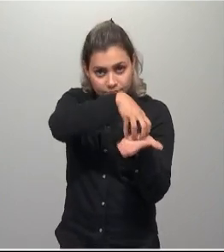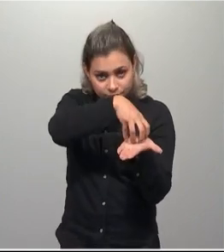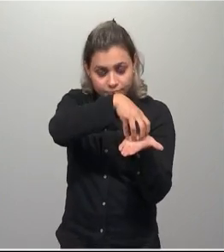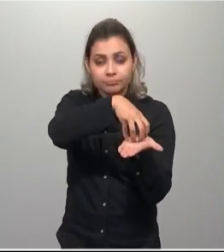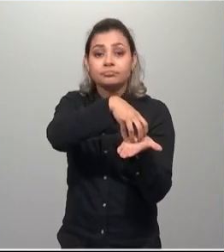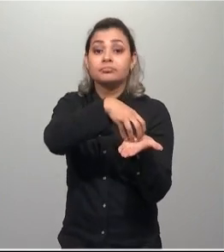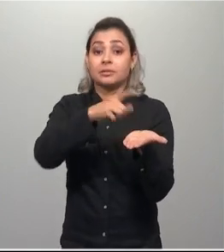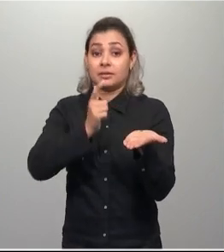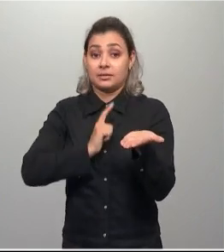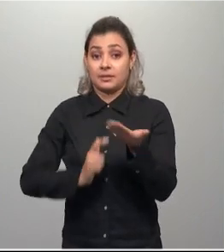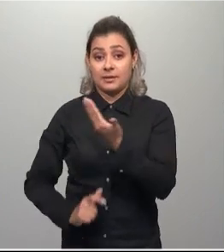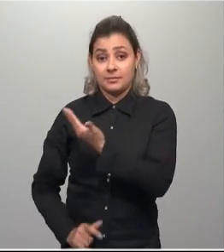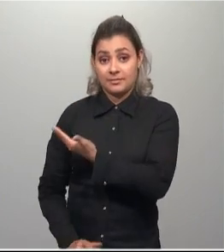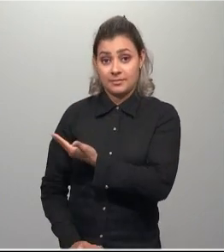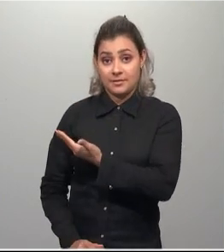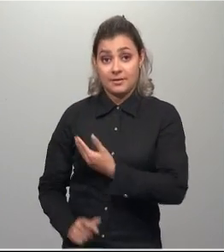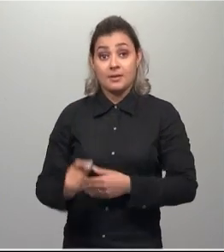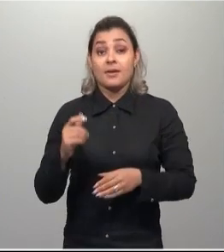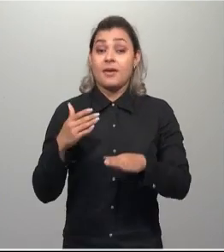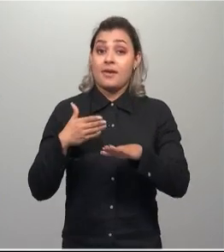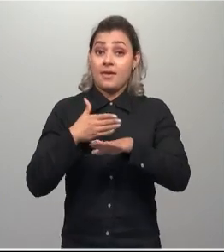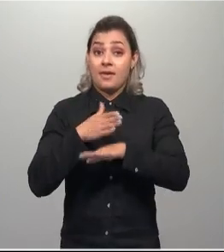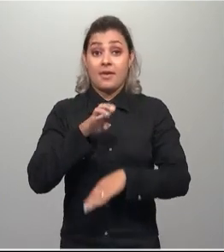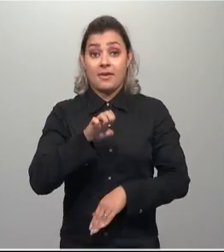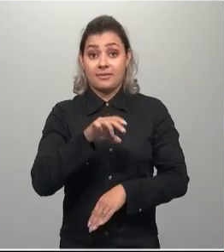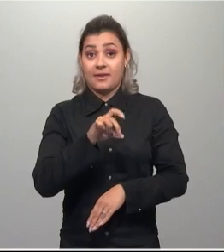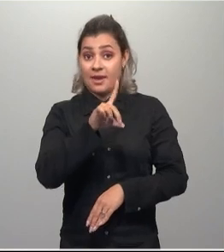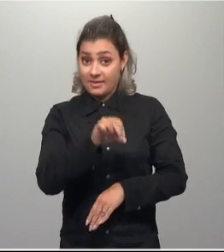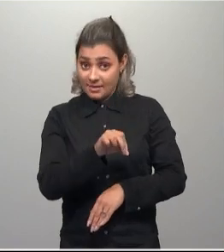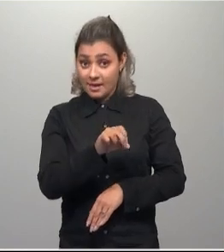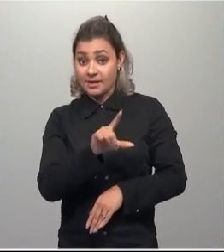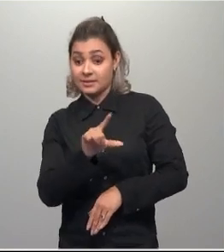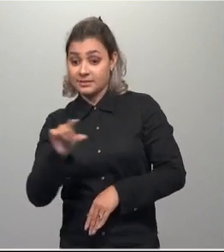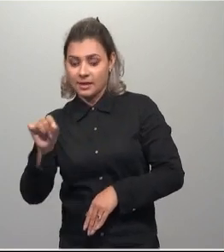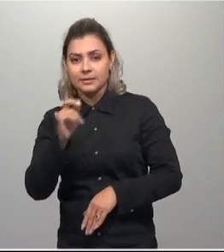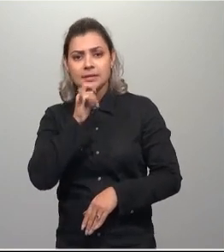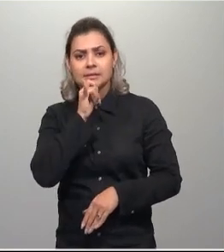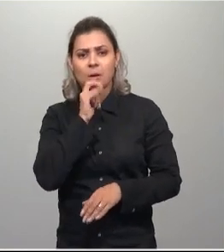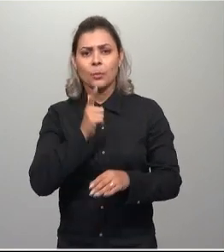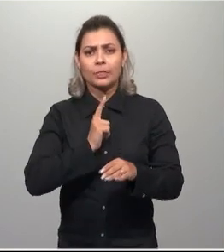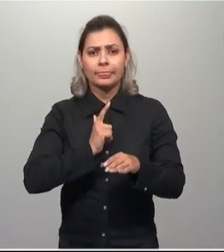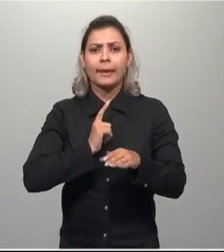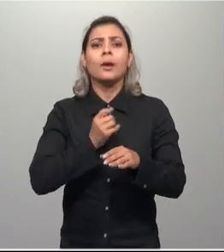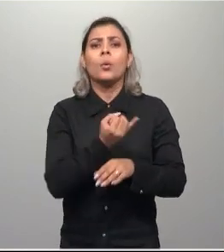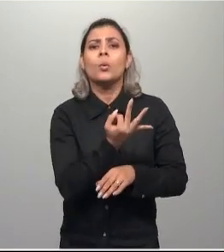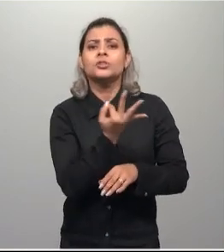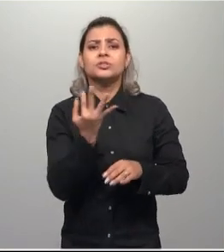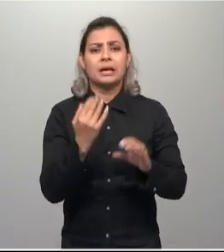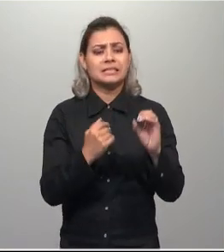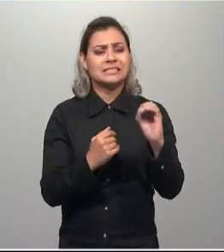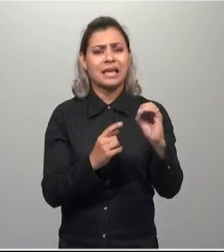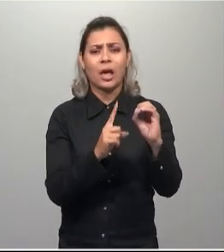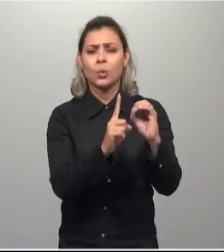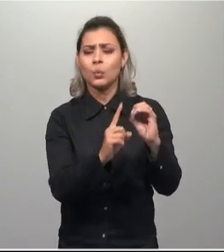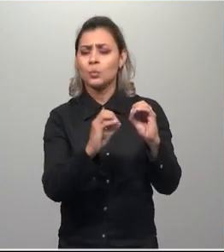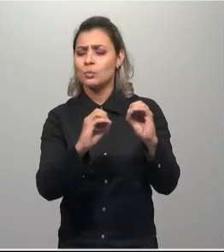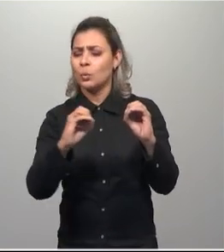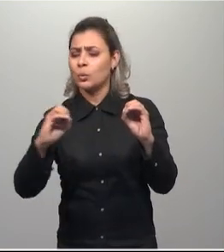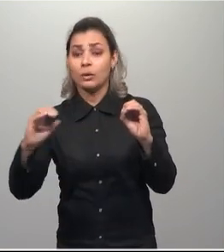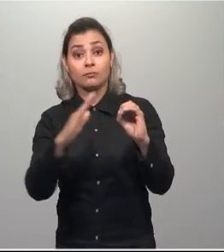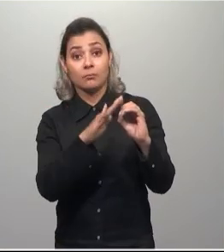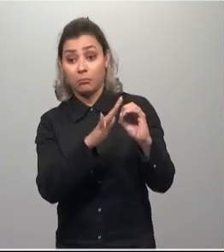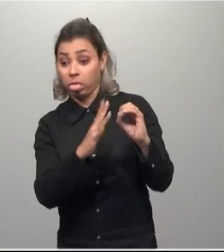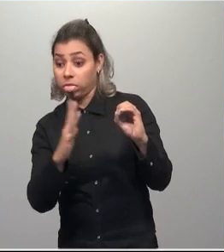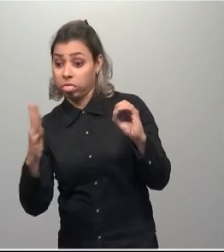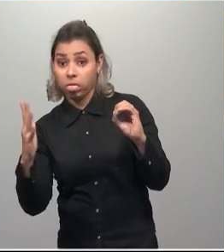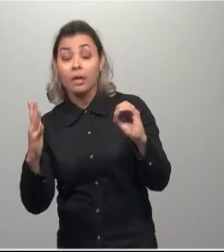circuitos onde entrada e saída são em série eu entro com a figueirinha de zeros e uns e saio com um